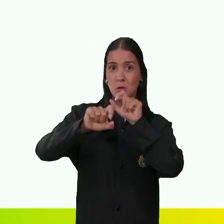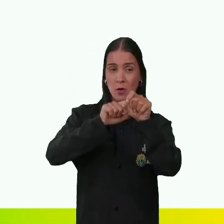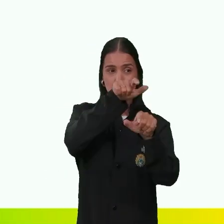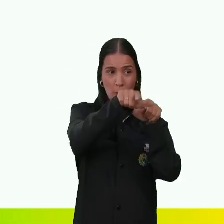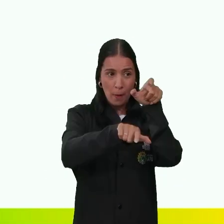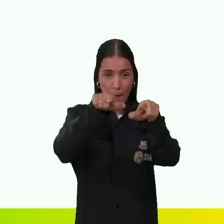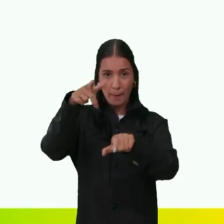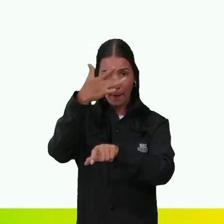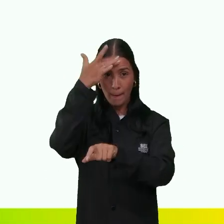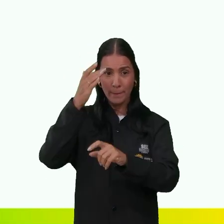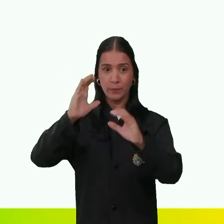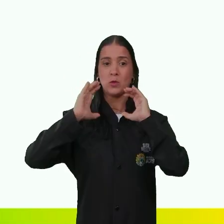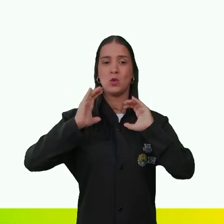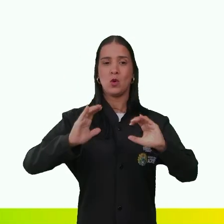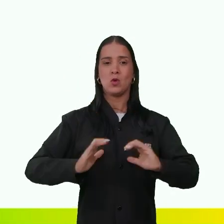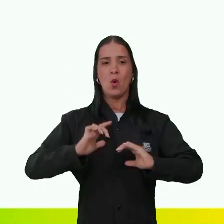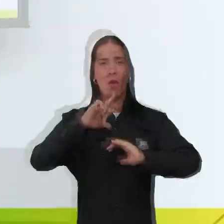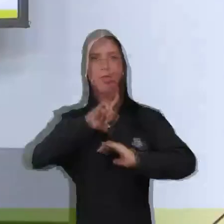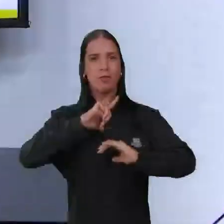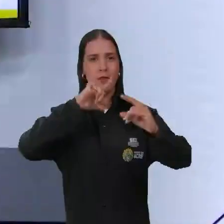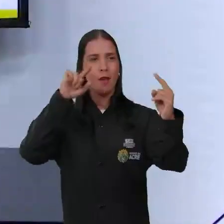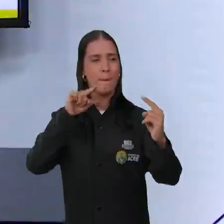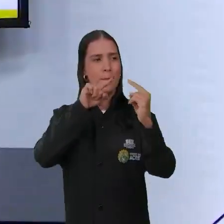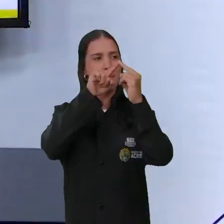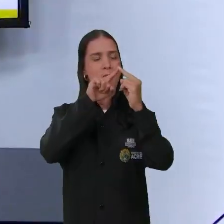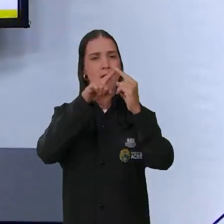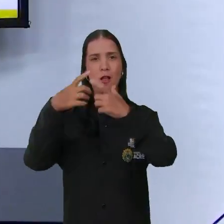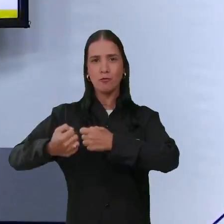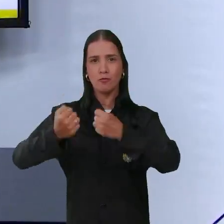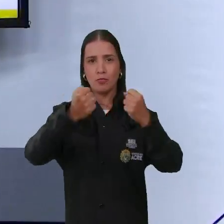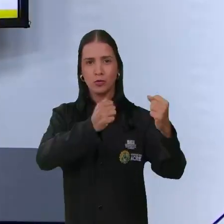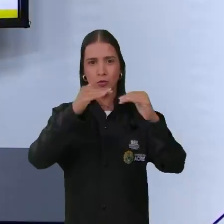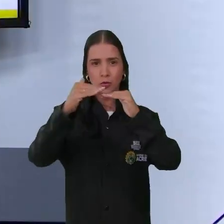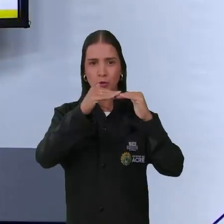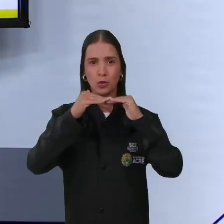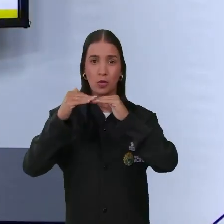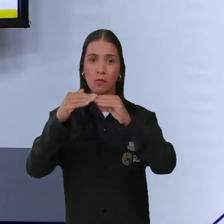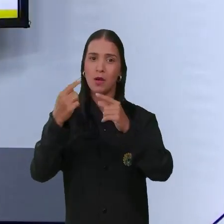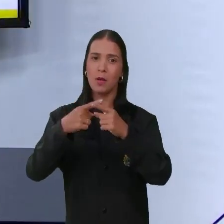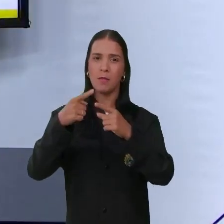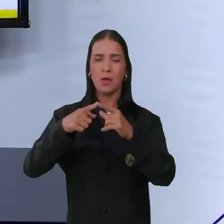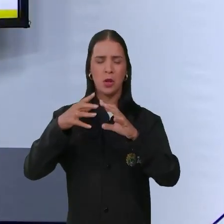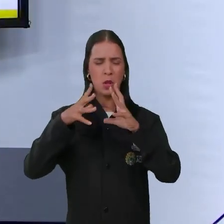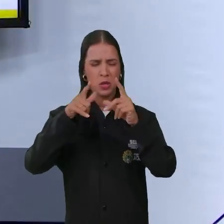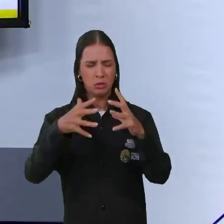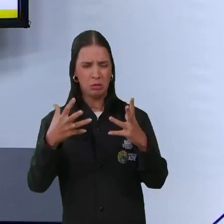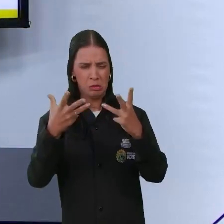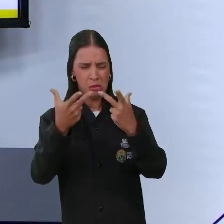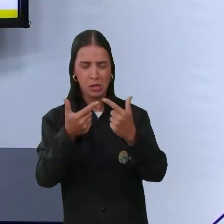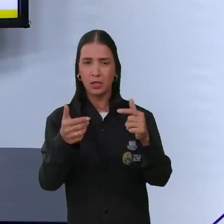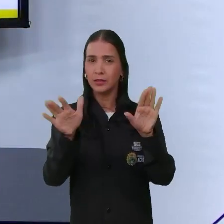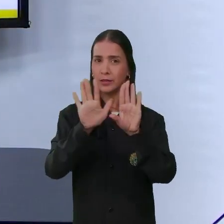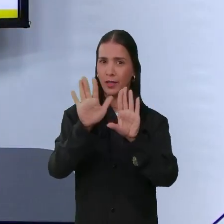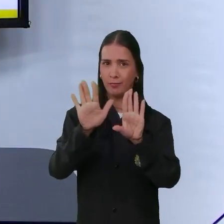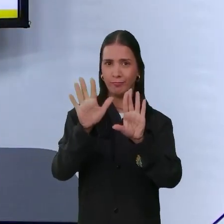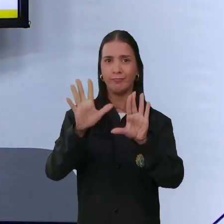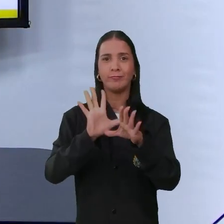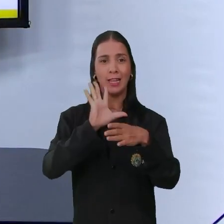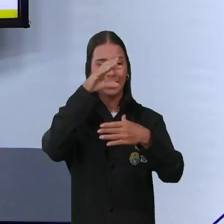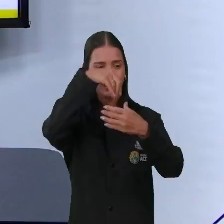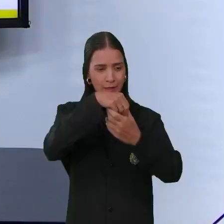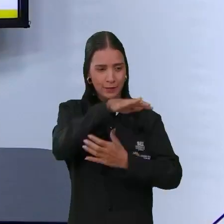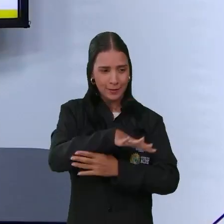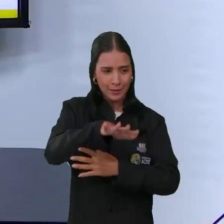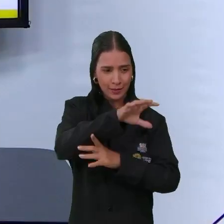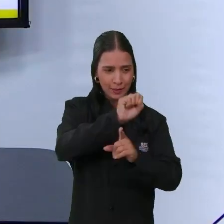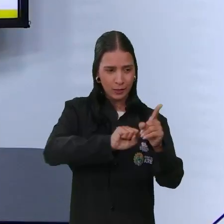do poder. Então nós precisamos ter cuidado, porque nem tudo é maravilha nessa sociedade de vigilância. Muitas vezes